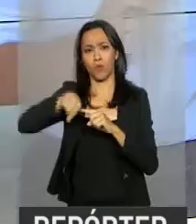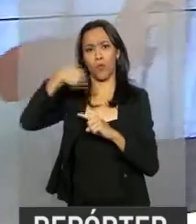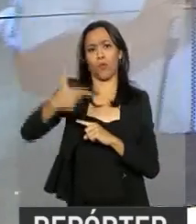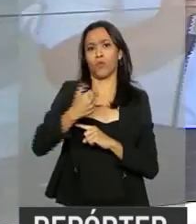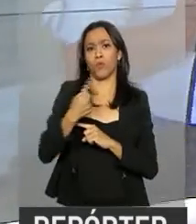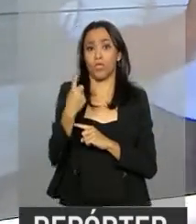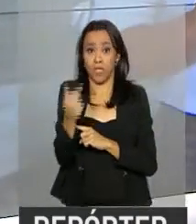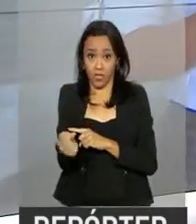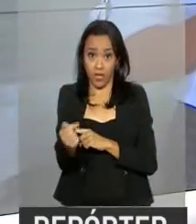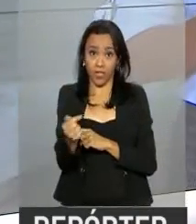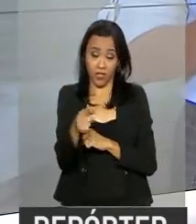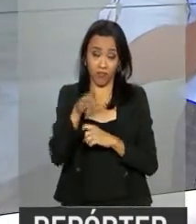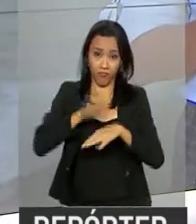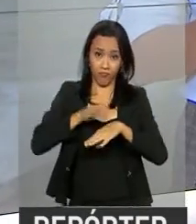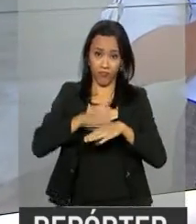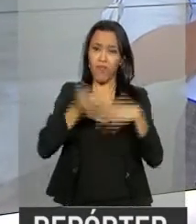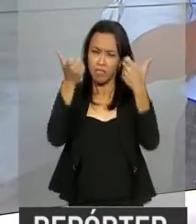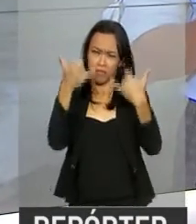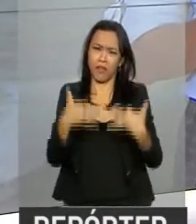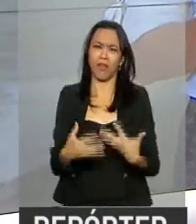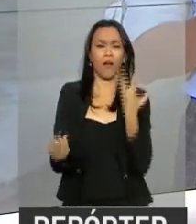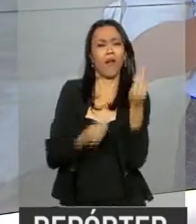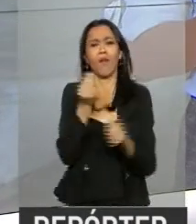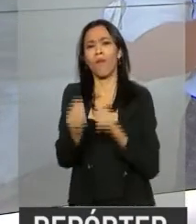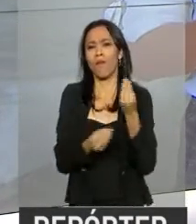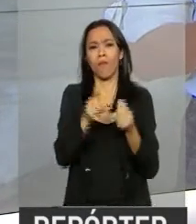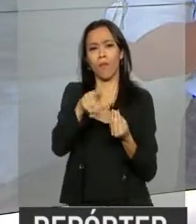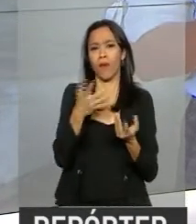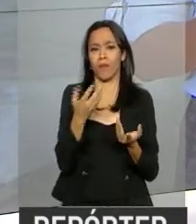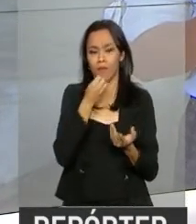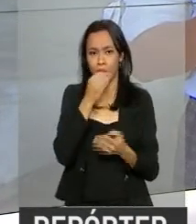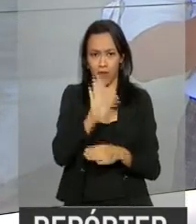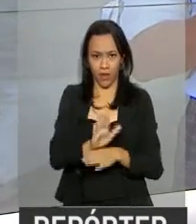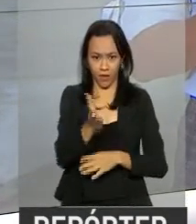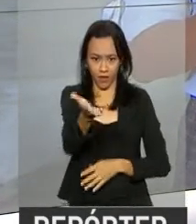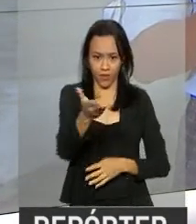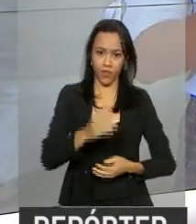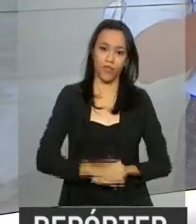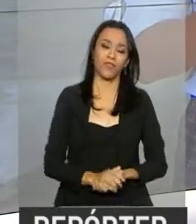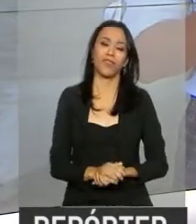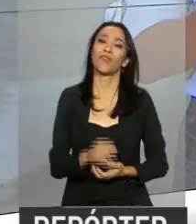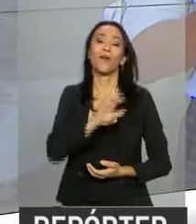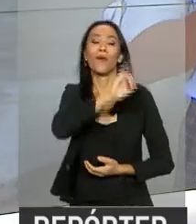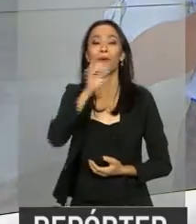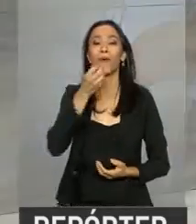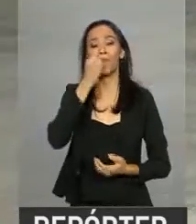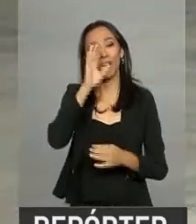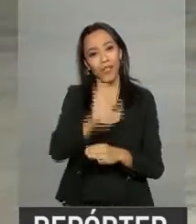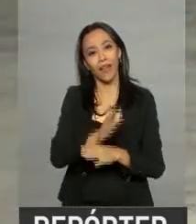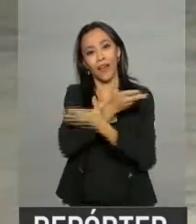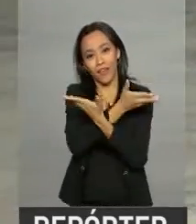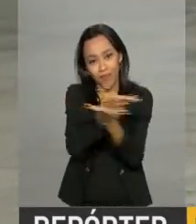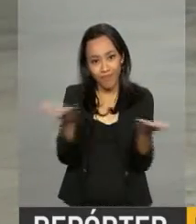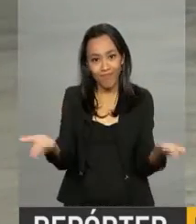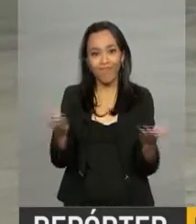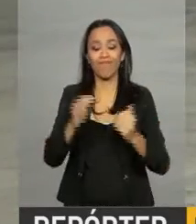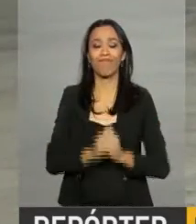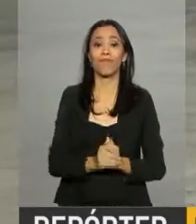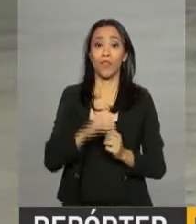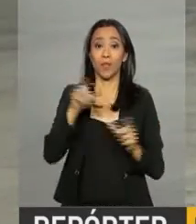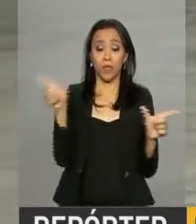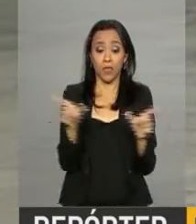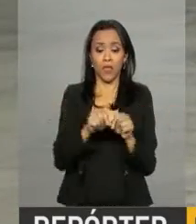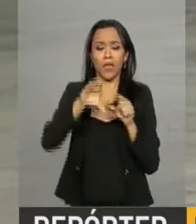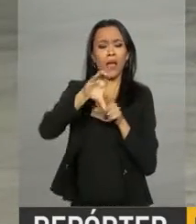conversar com a repórter Luana Karen, que tem os detalhes dessa informação para a gente. Boa tarde, Luana. Olá, José Luiz. Boa tarde a todos. O CAR